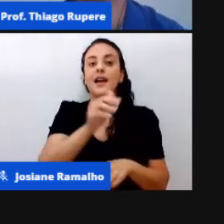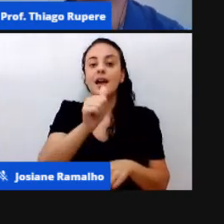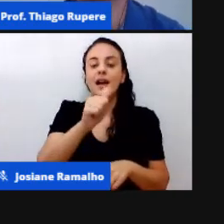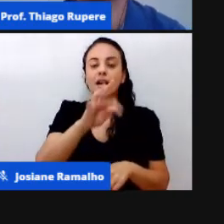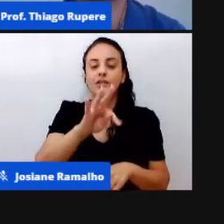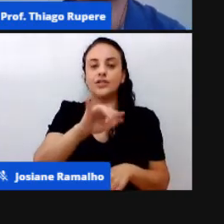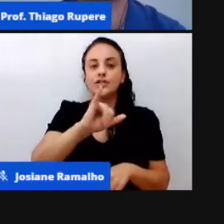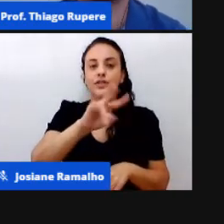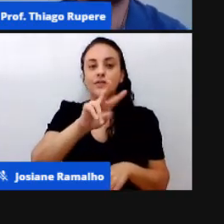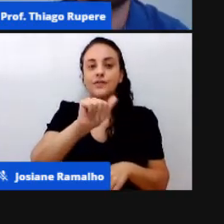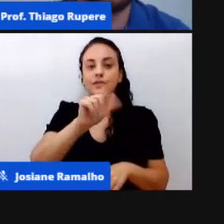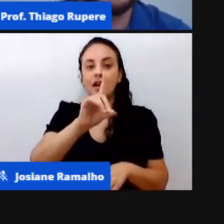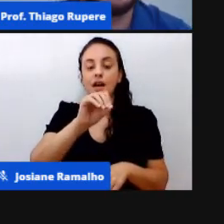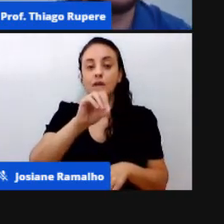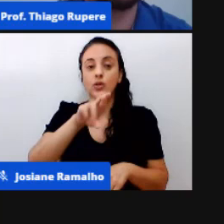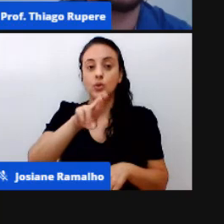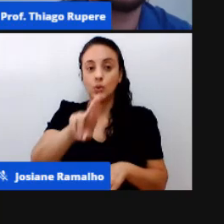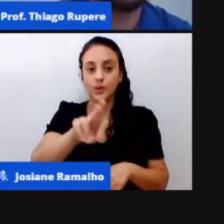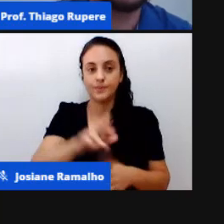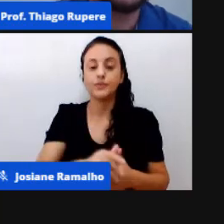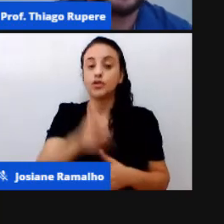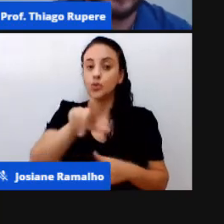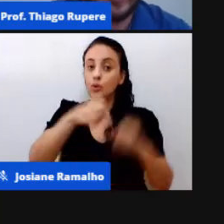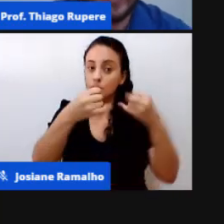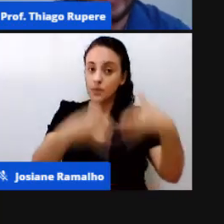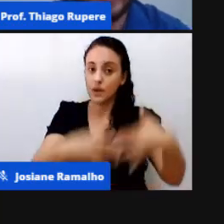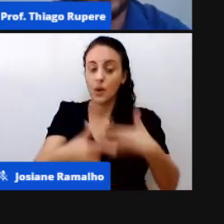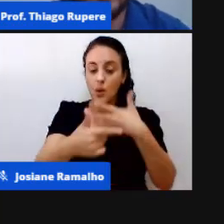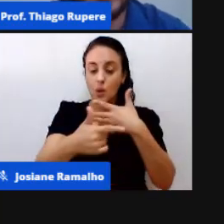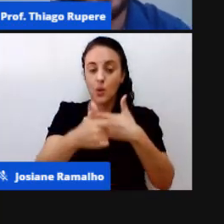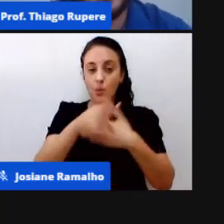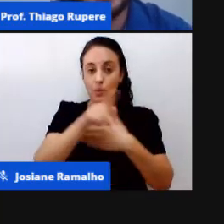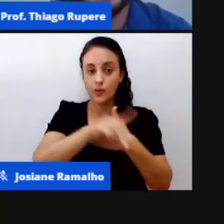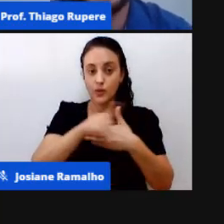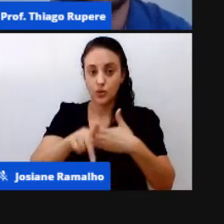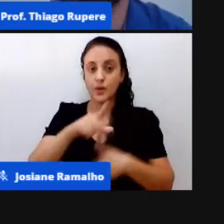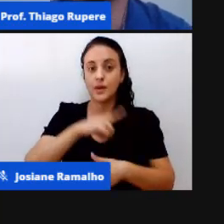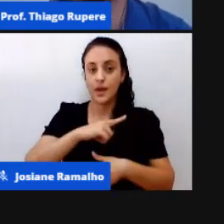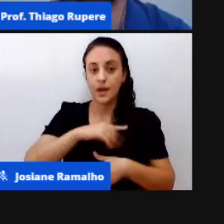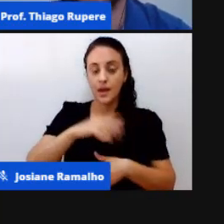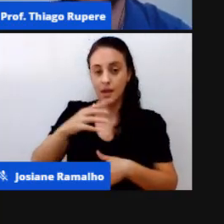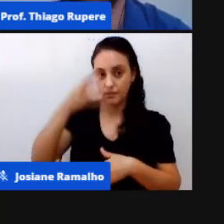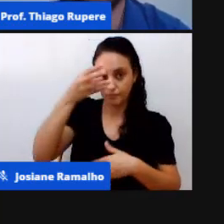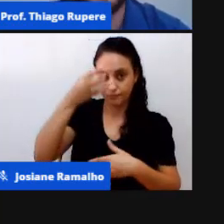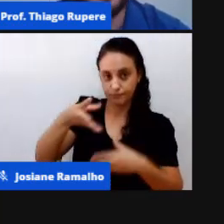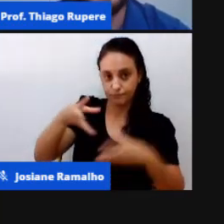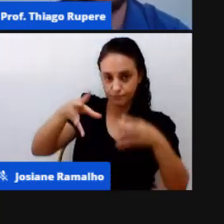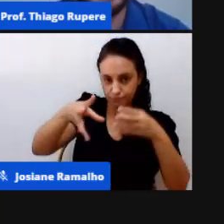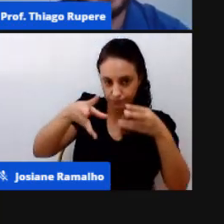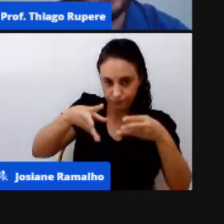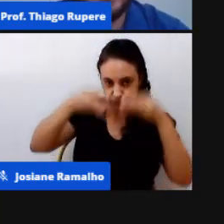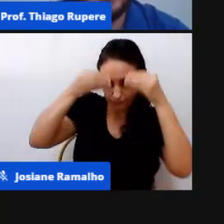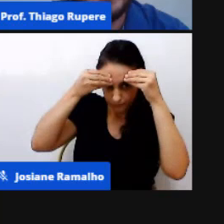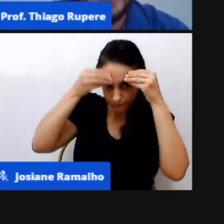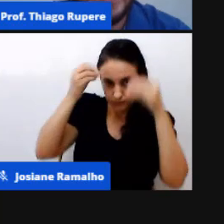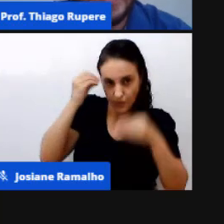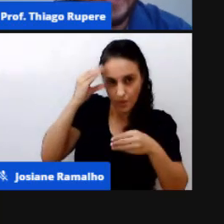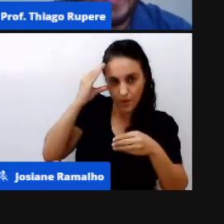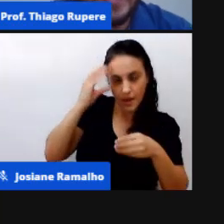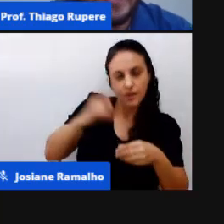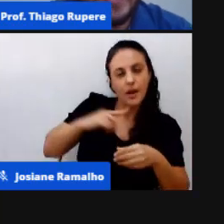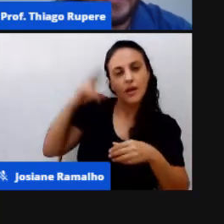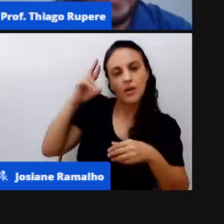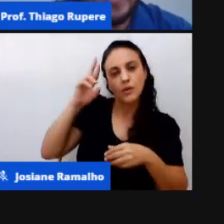né? O professor ele tem um conhecimento, ele tem toda a sua trajetória de estudo, de experiência,